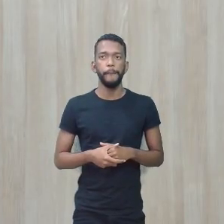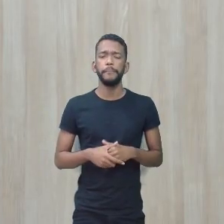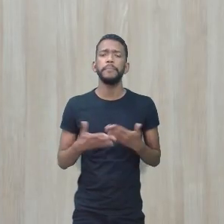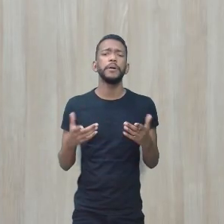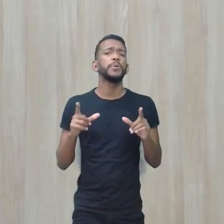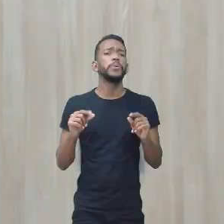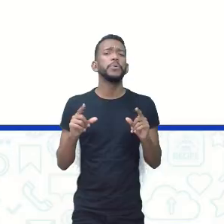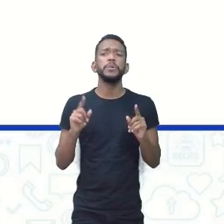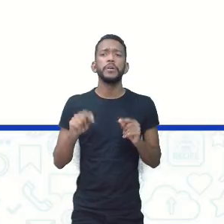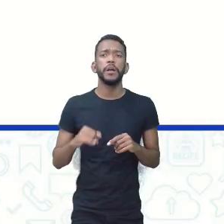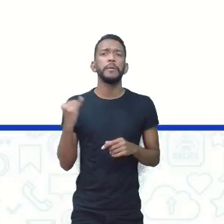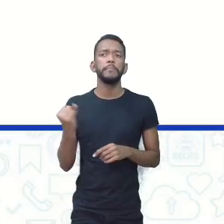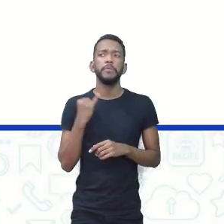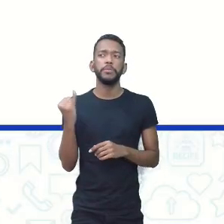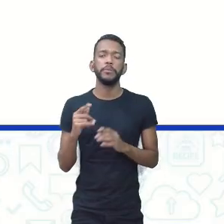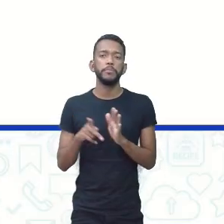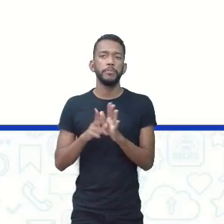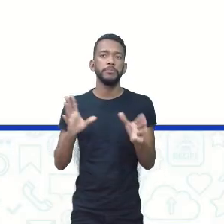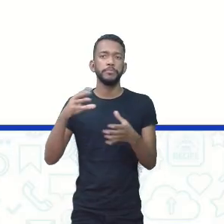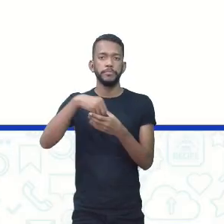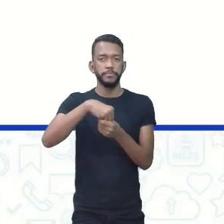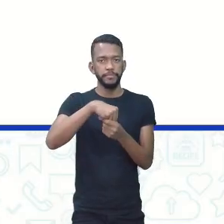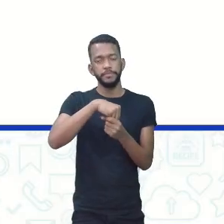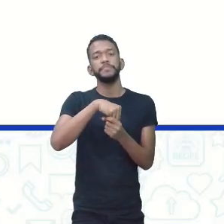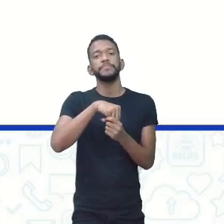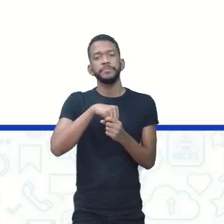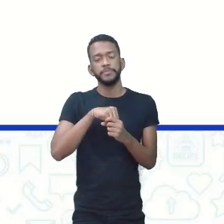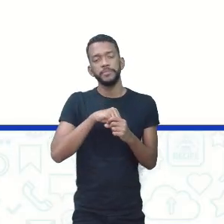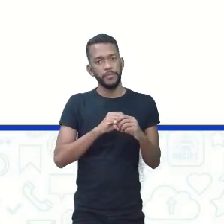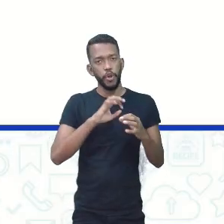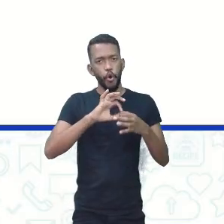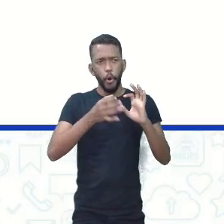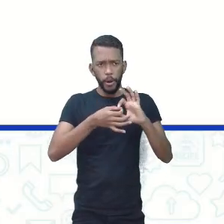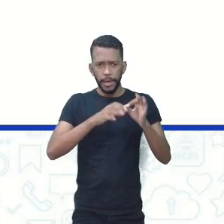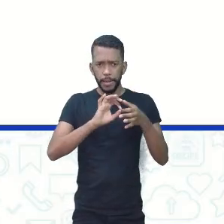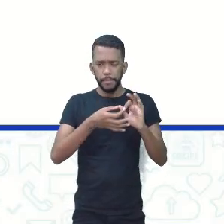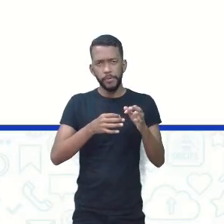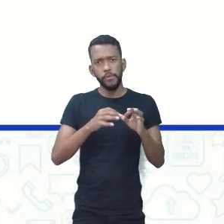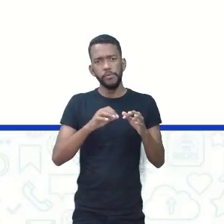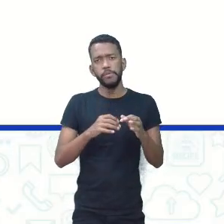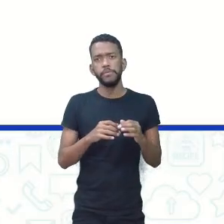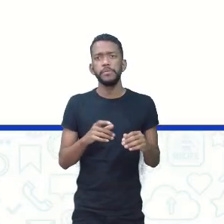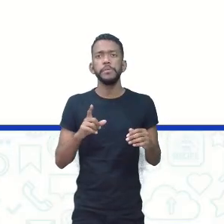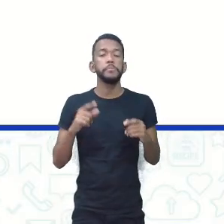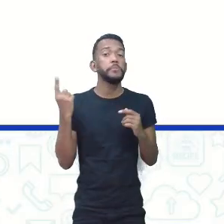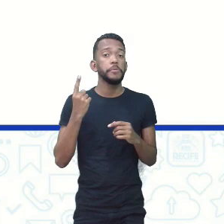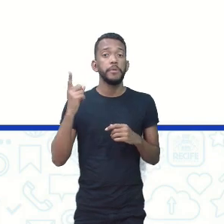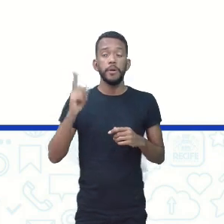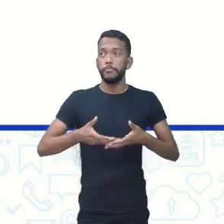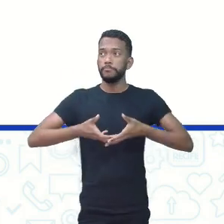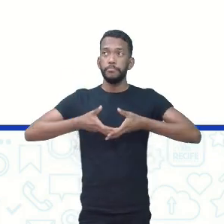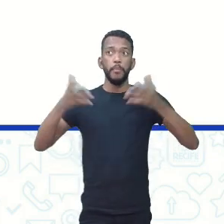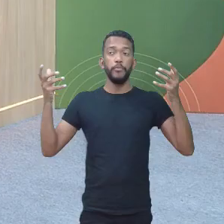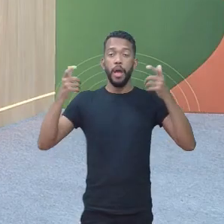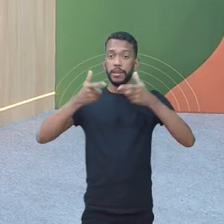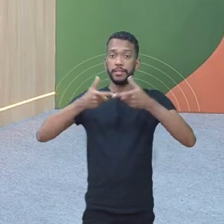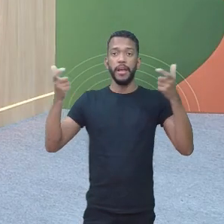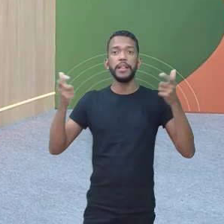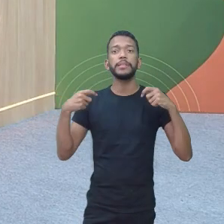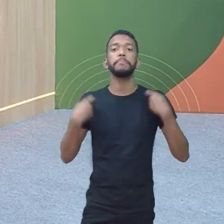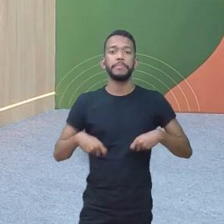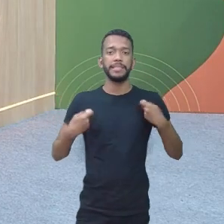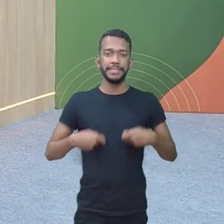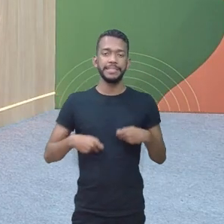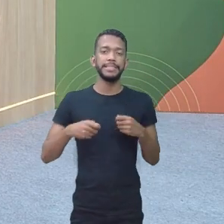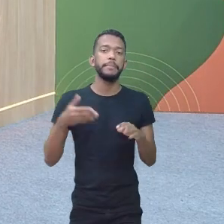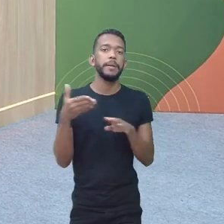Mas o que é importante para ser um esporte olímpico? Primeiramente, a popularidade, né? Esse esporte olímpico ele tem que ser